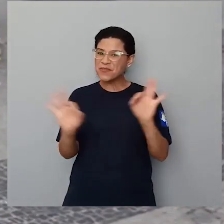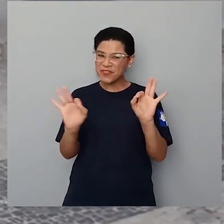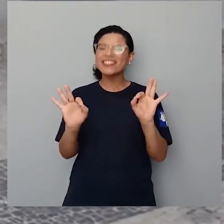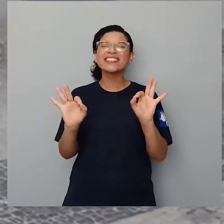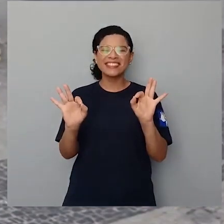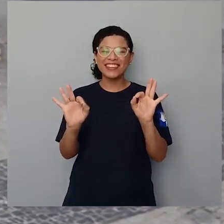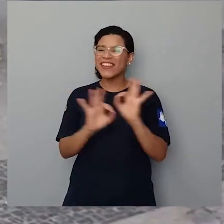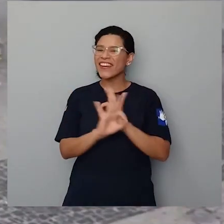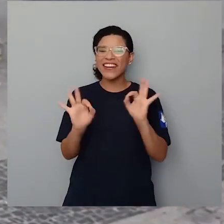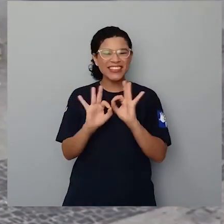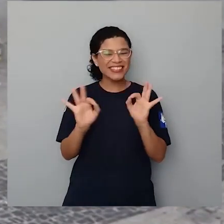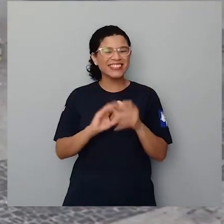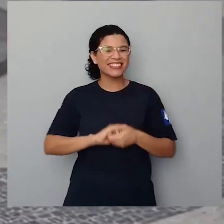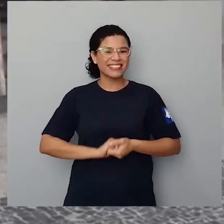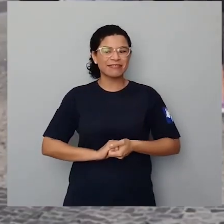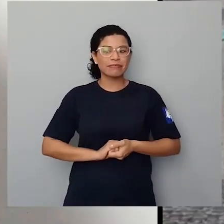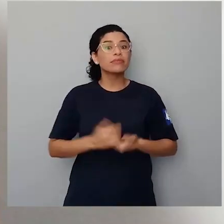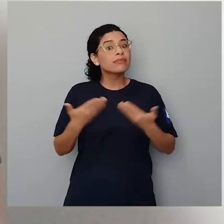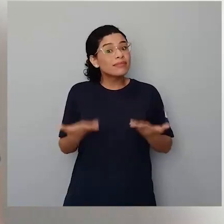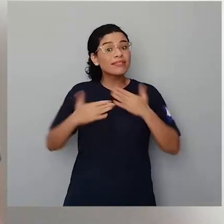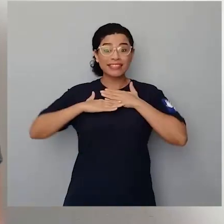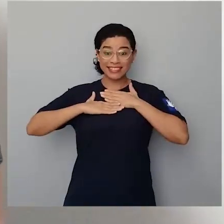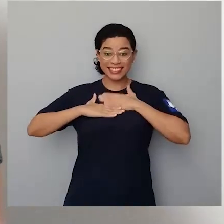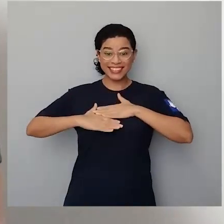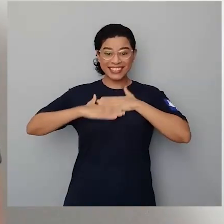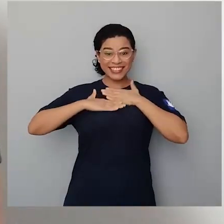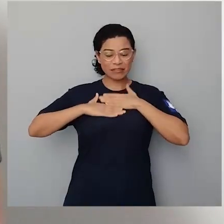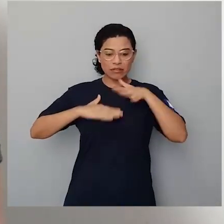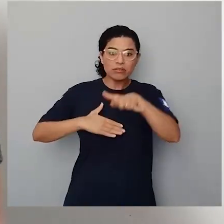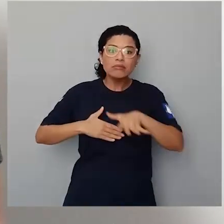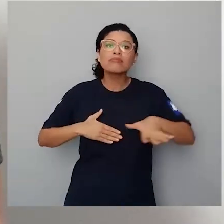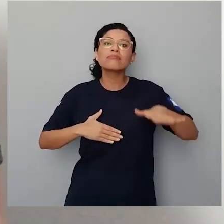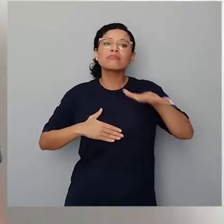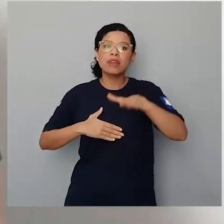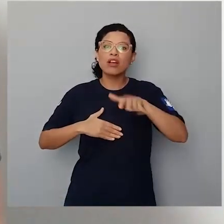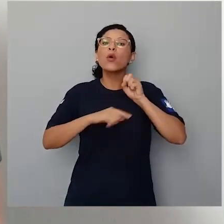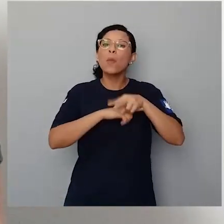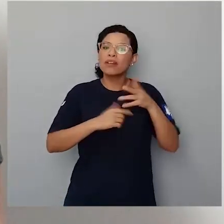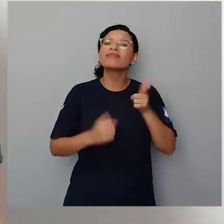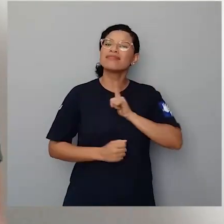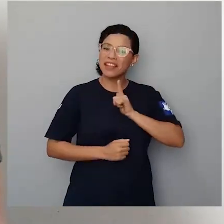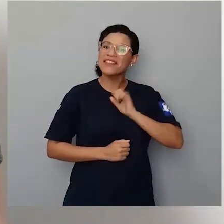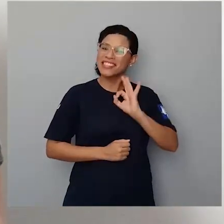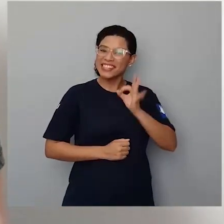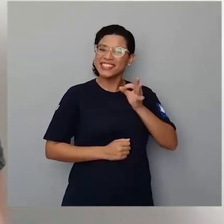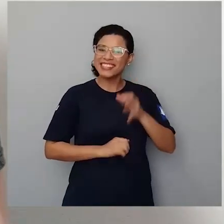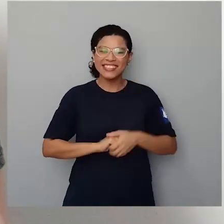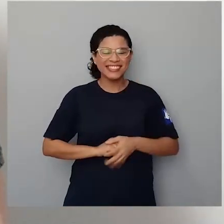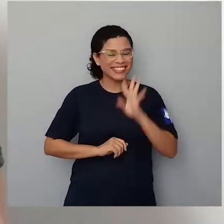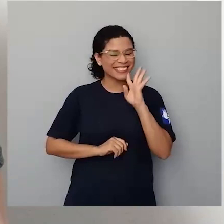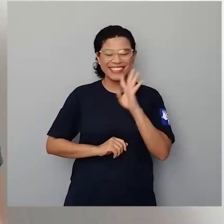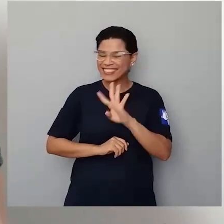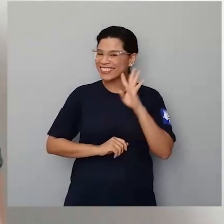uma mensagem de amor. Que demais, não é? E aí, gostaram? Esses espaços foram bem ocupados, não